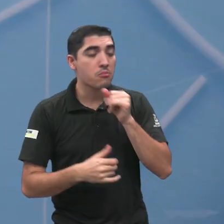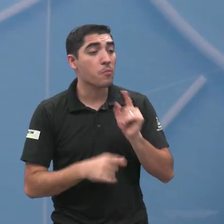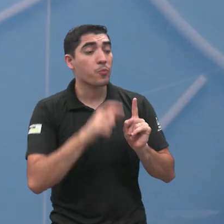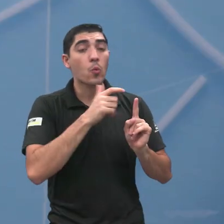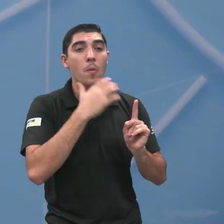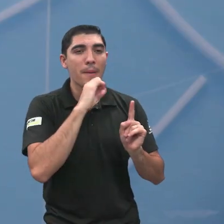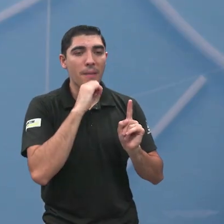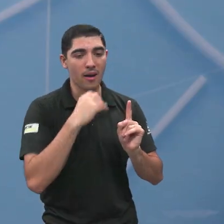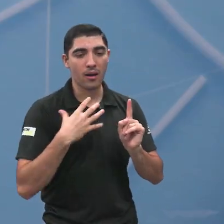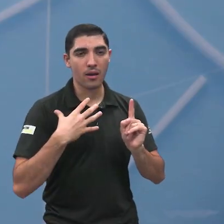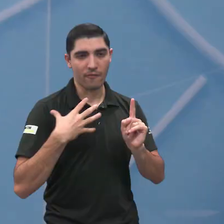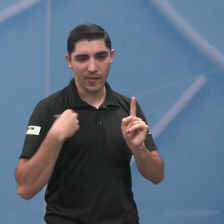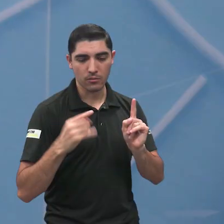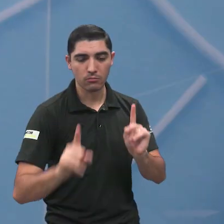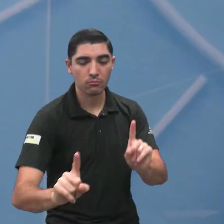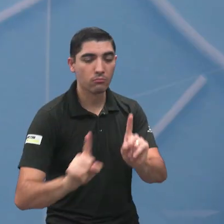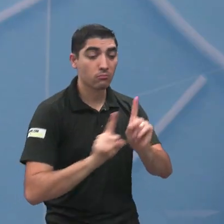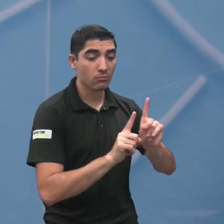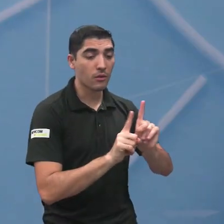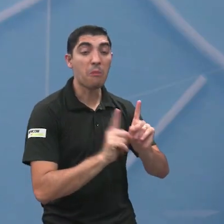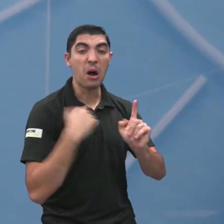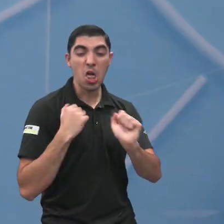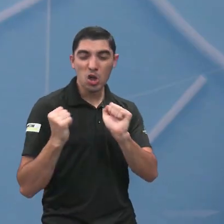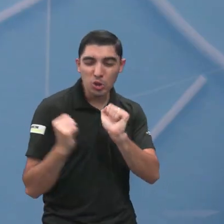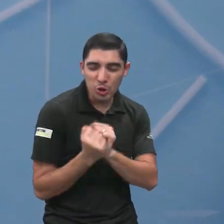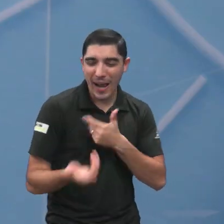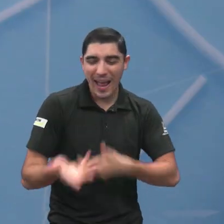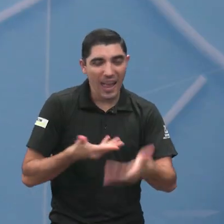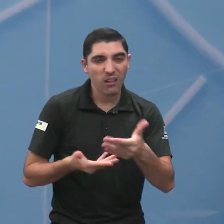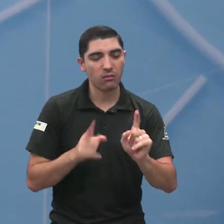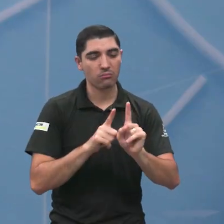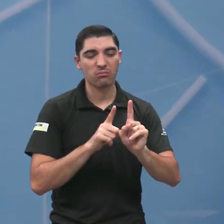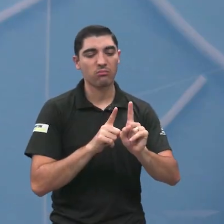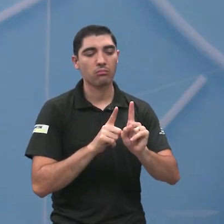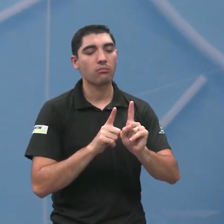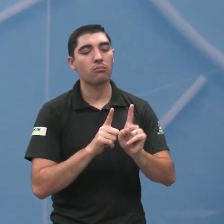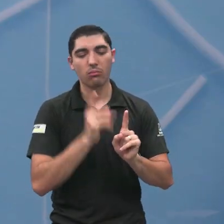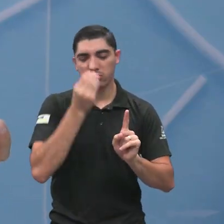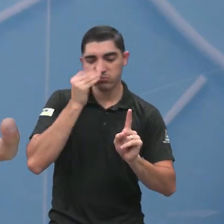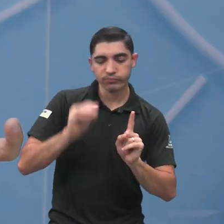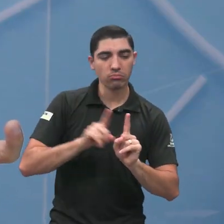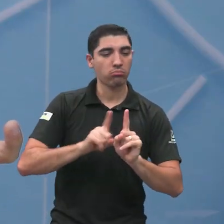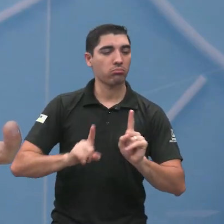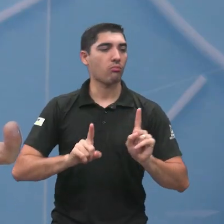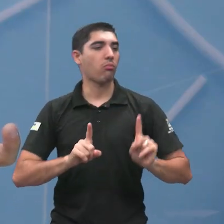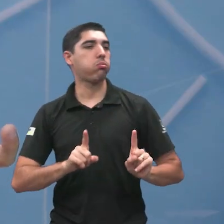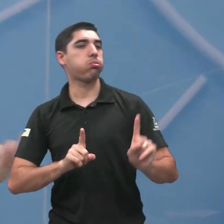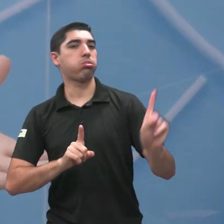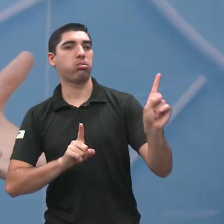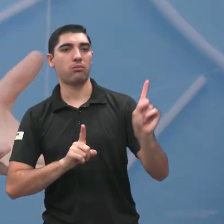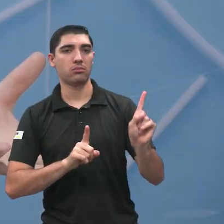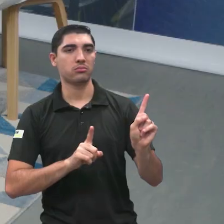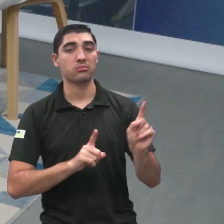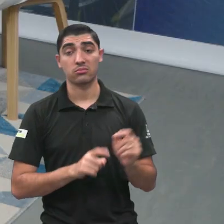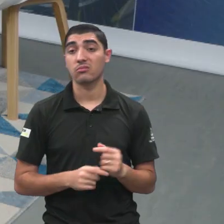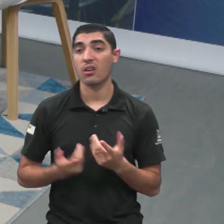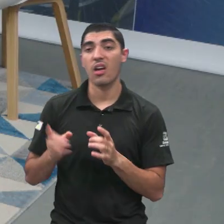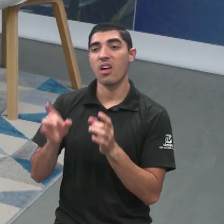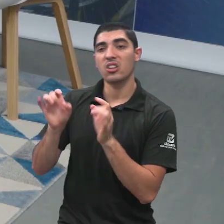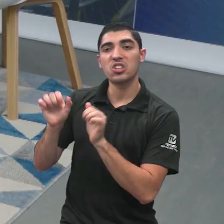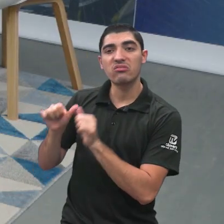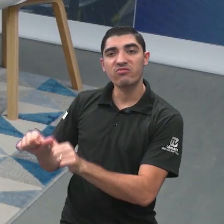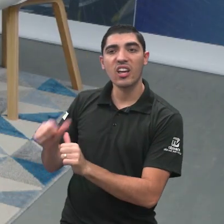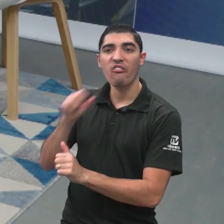invés de ele estar com essa criança, ele vai fazer uma outra tarefa e a criança fica sozinha. Deixa com a voz,